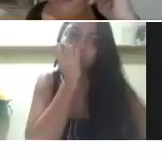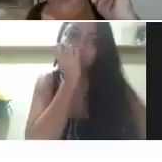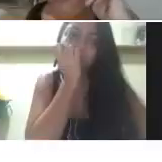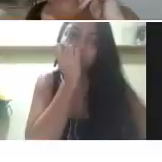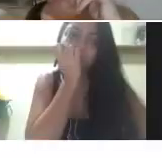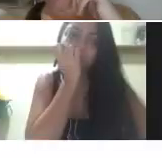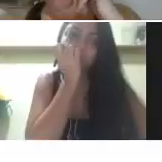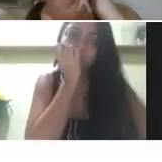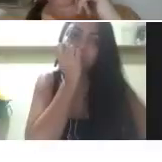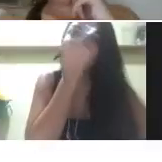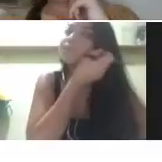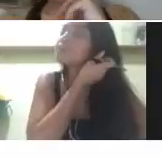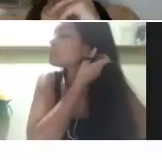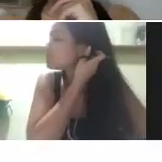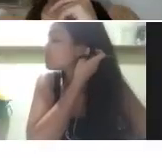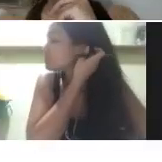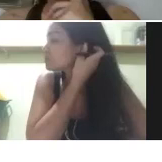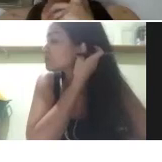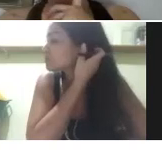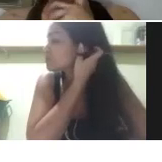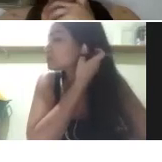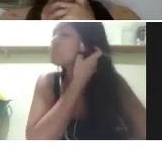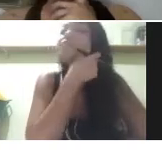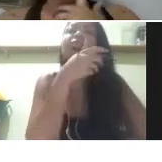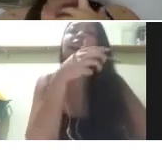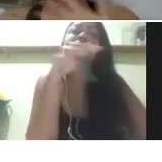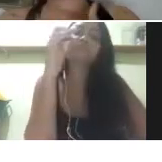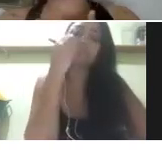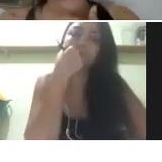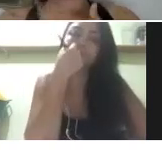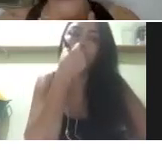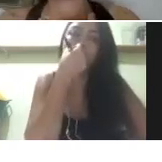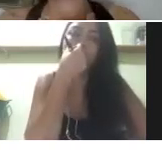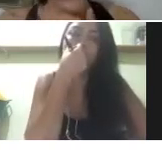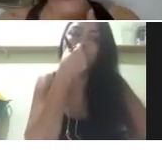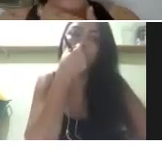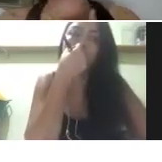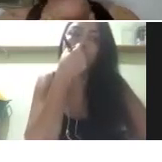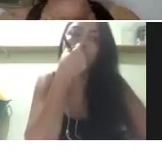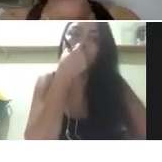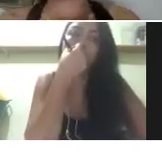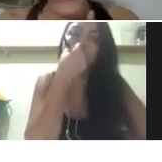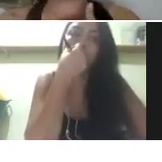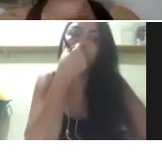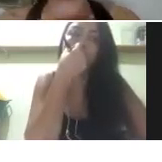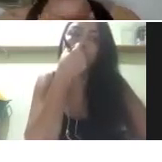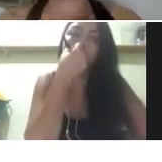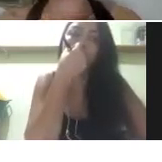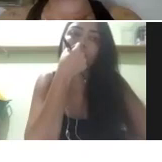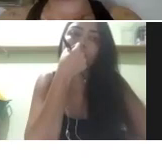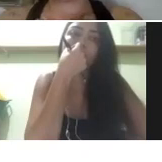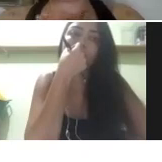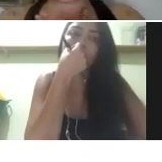o radier é escolhido para fundação de obras de pequeno porte. O radier apresenta vantagens como baixo custo e rapidez